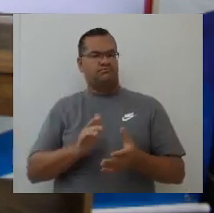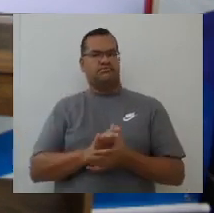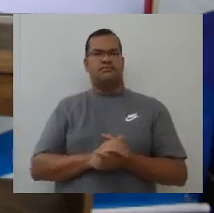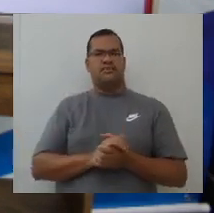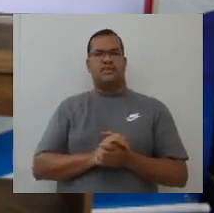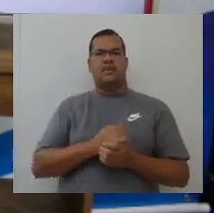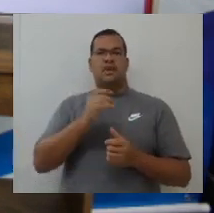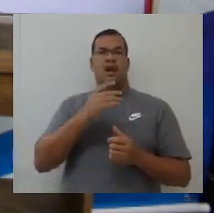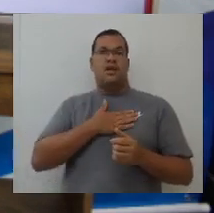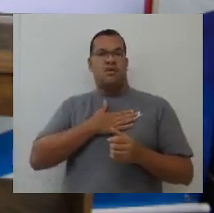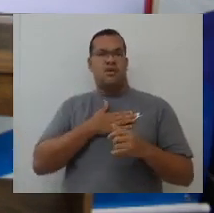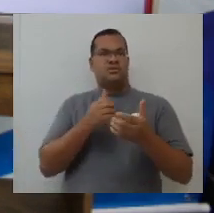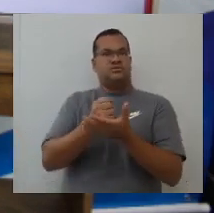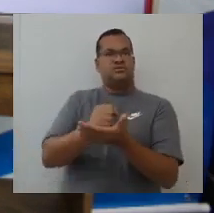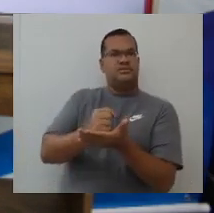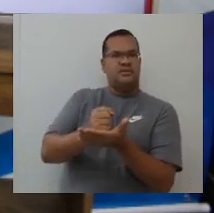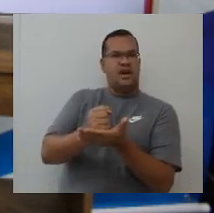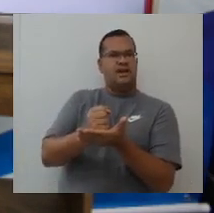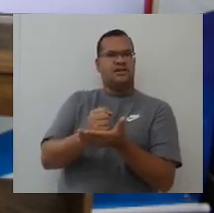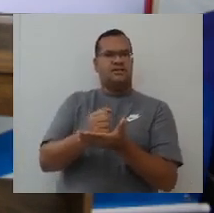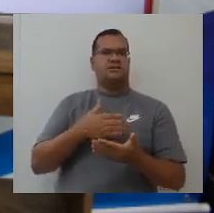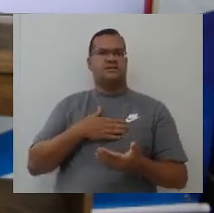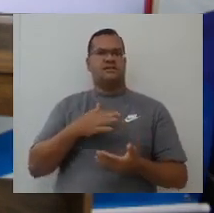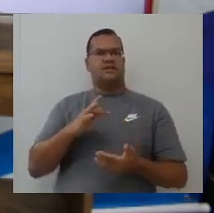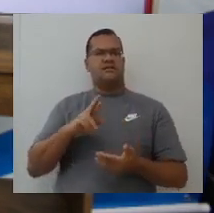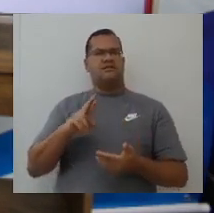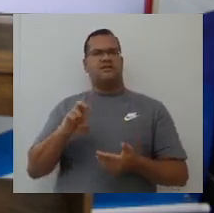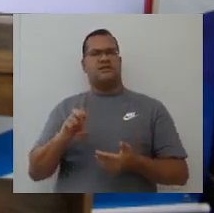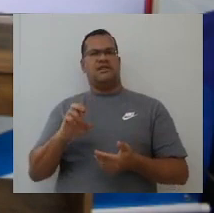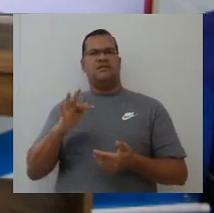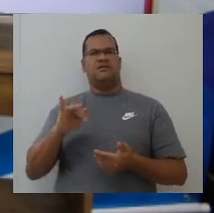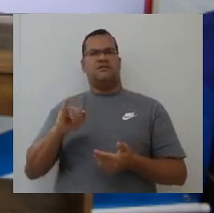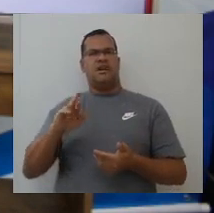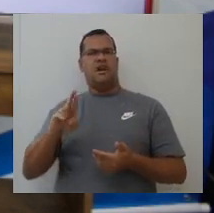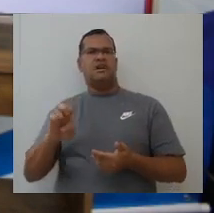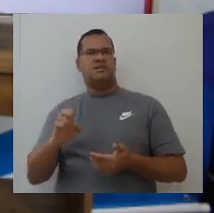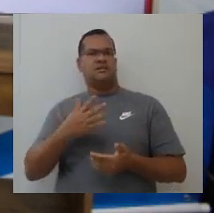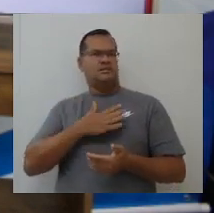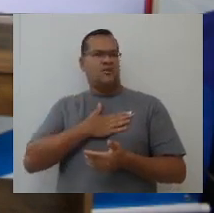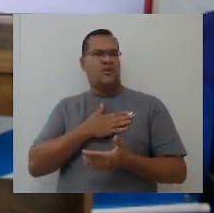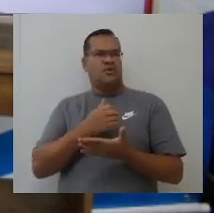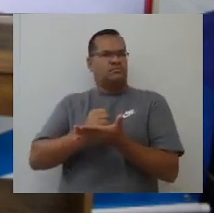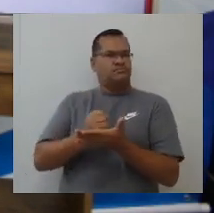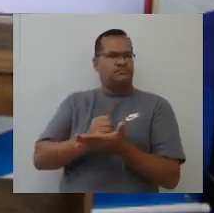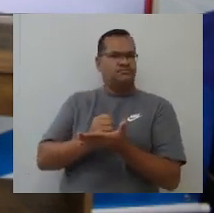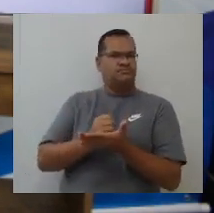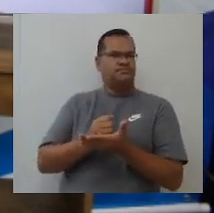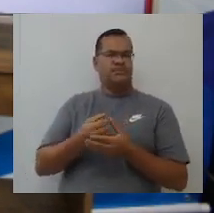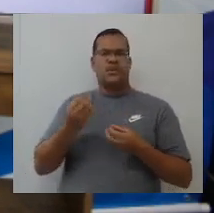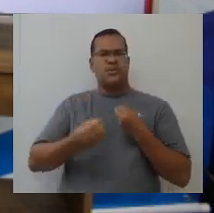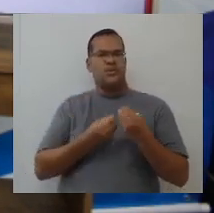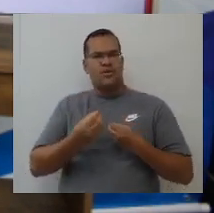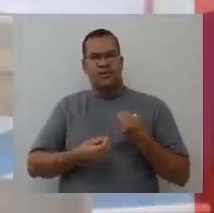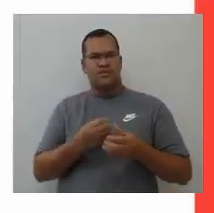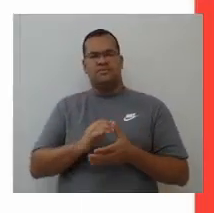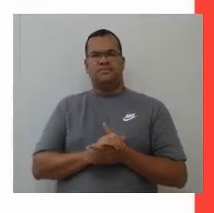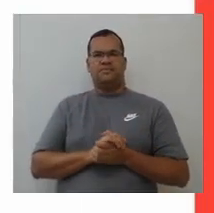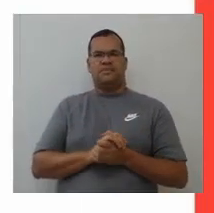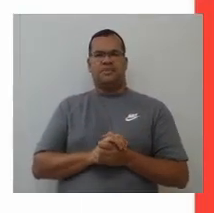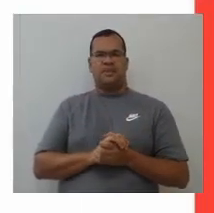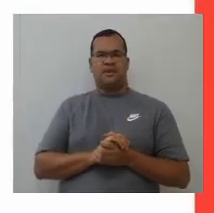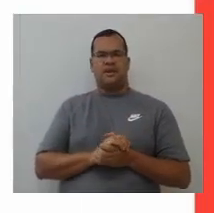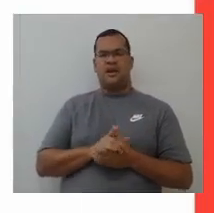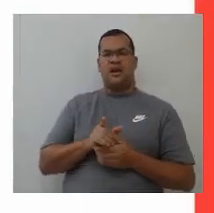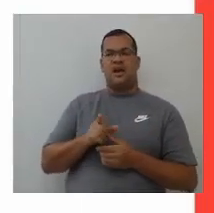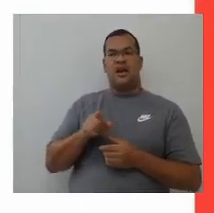jogo Free Fire. O pessoal aí que joga Free Fire vai gostar, né? Como é que seria isso na terceira pessoa singular? Ela joga